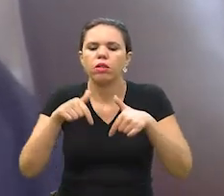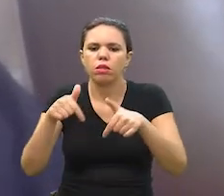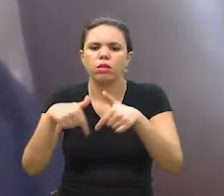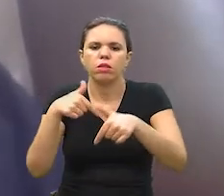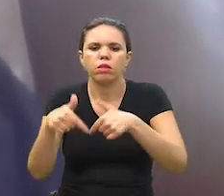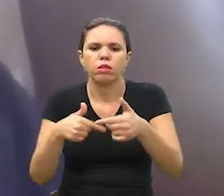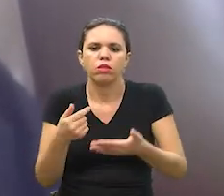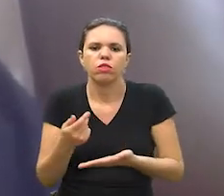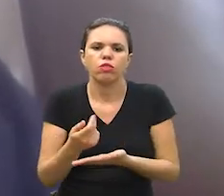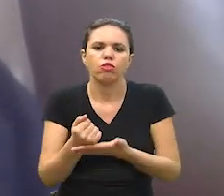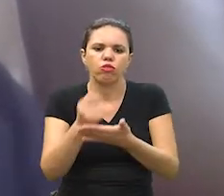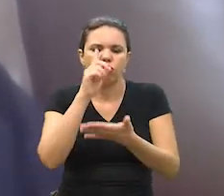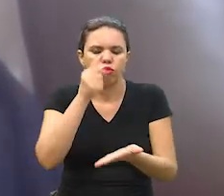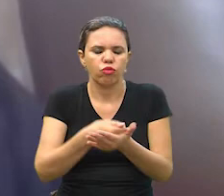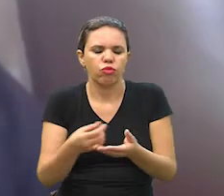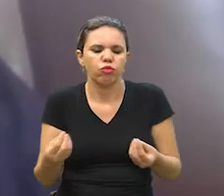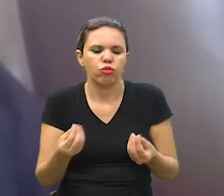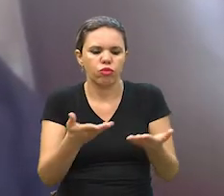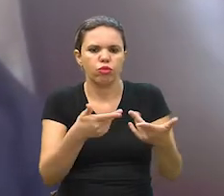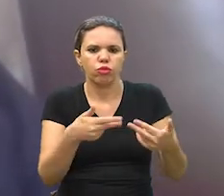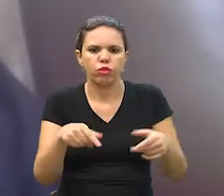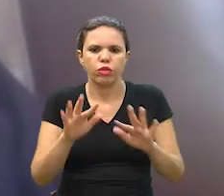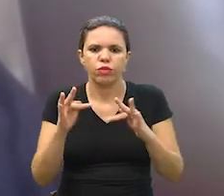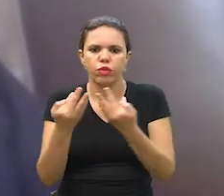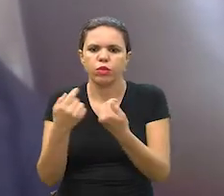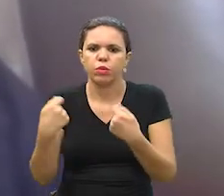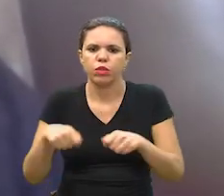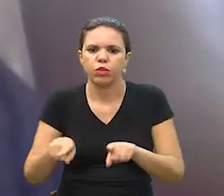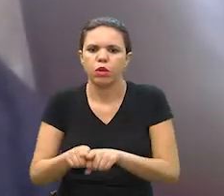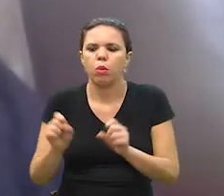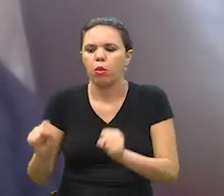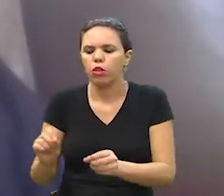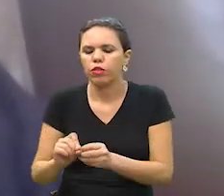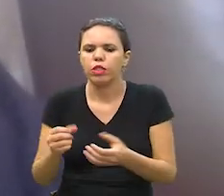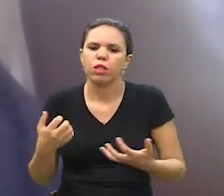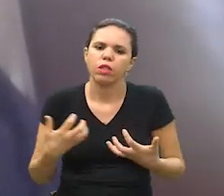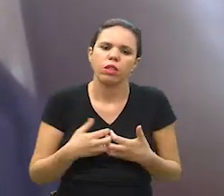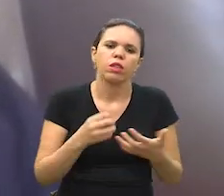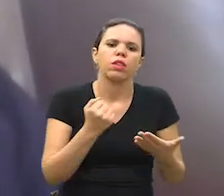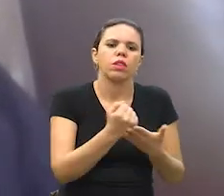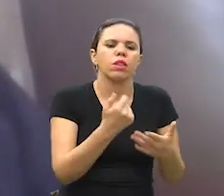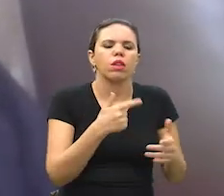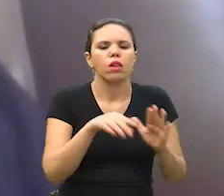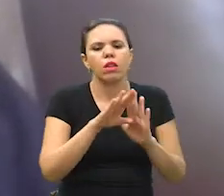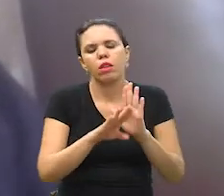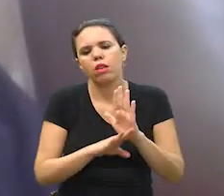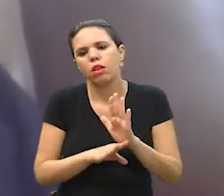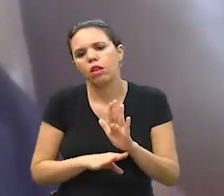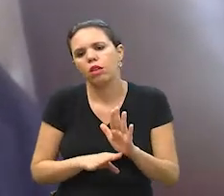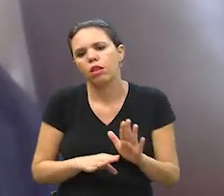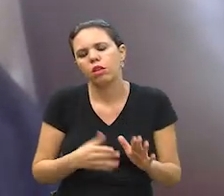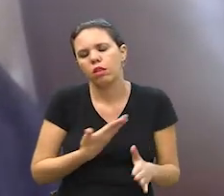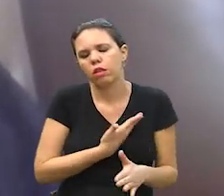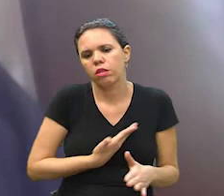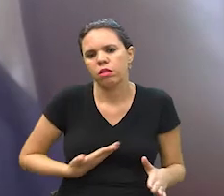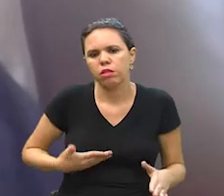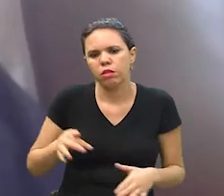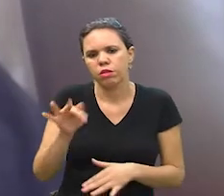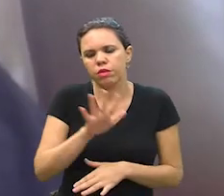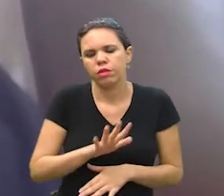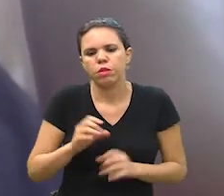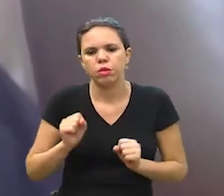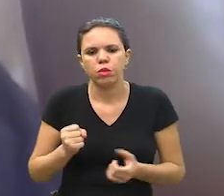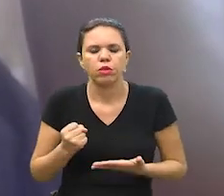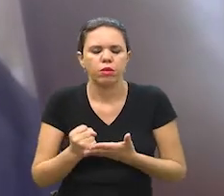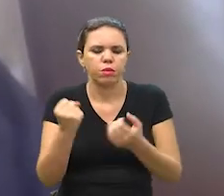se a gente buscasse garantir, identificar essas famílias, ver o que pode fazer, se tem programas de Estado ou de governo federal que